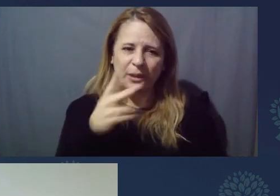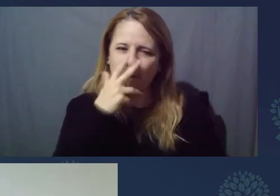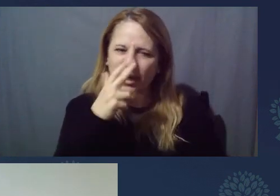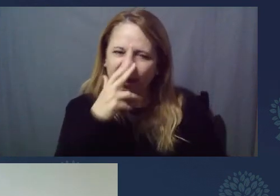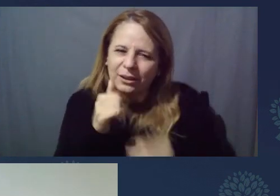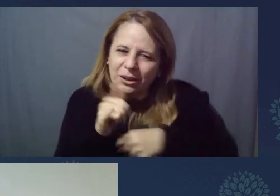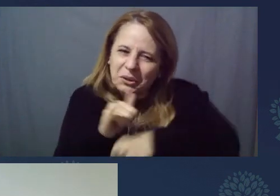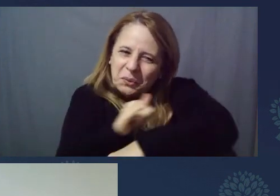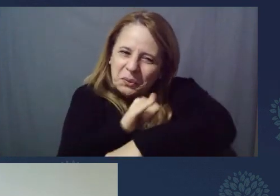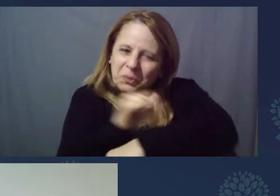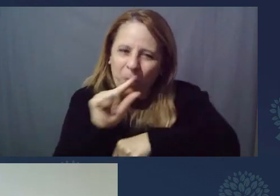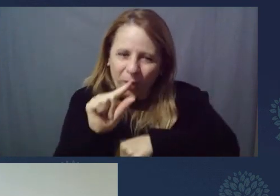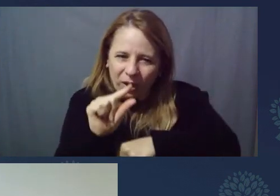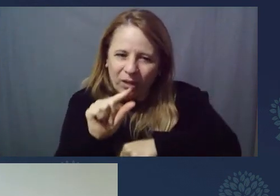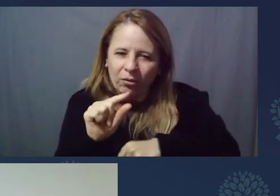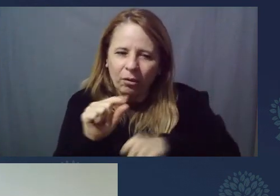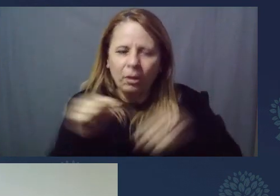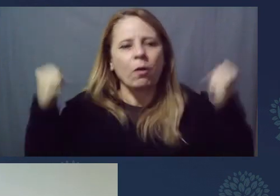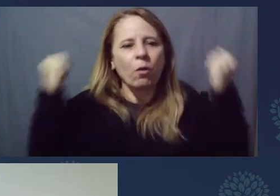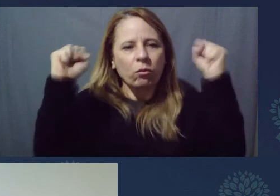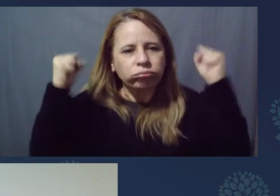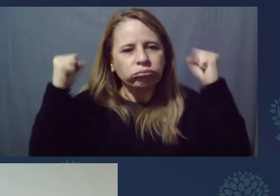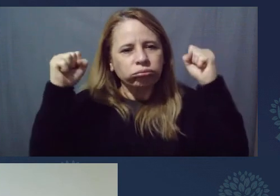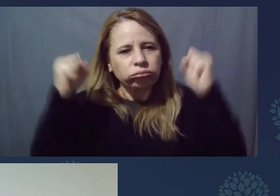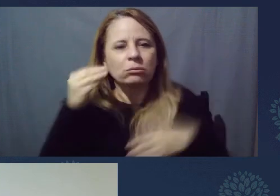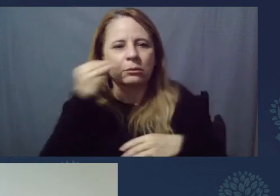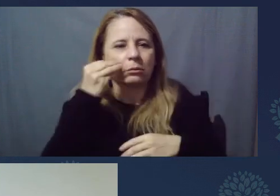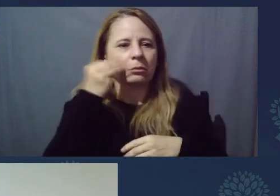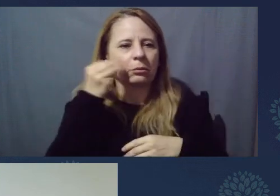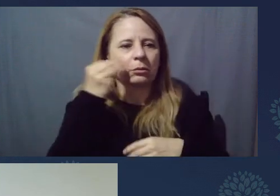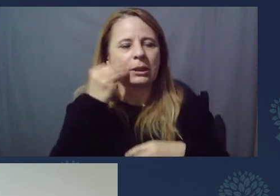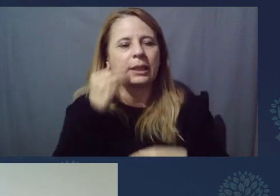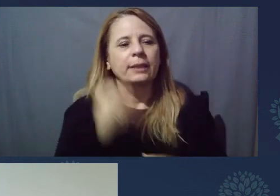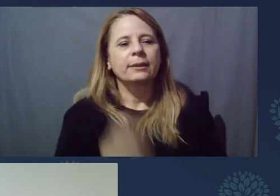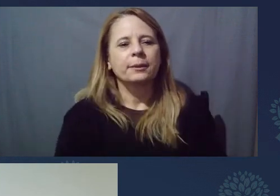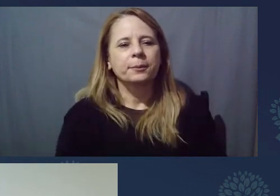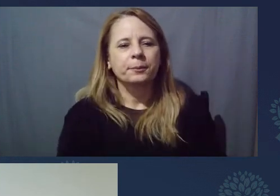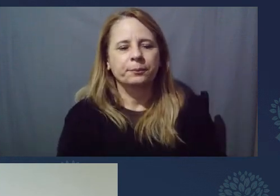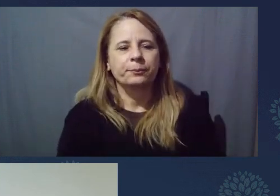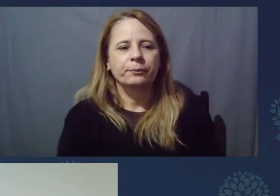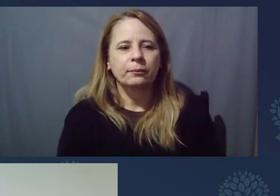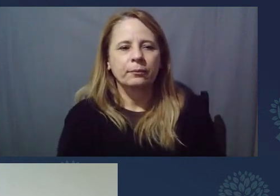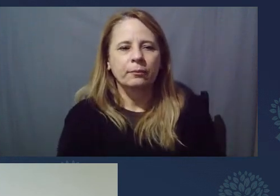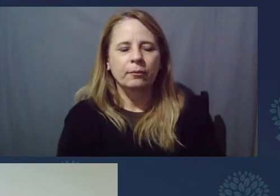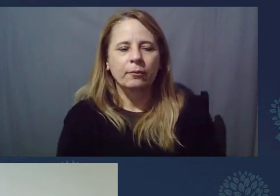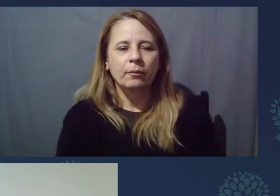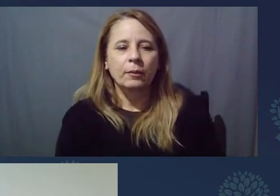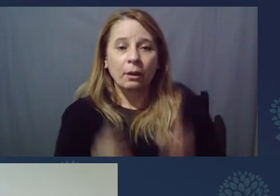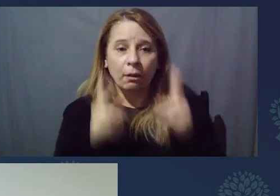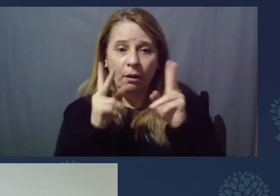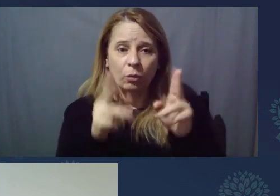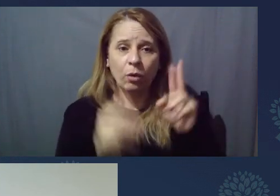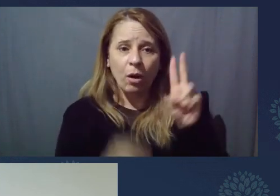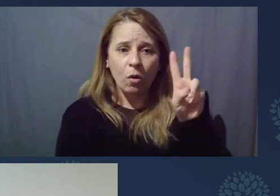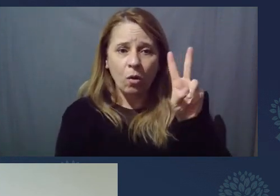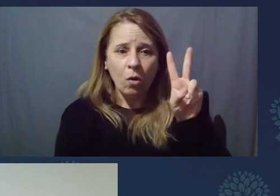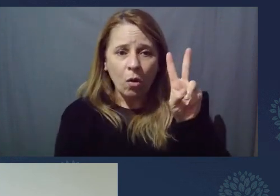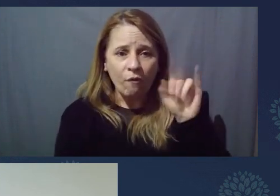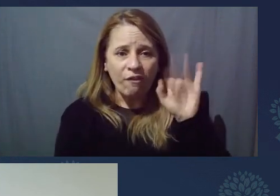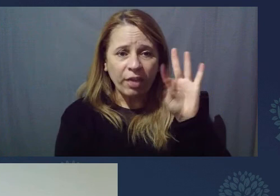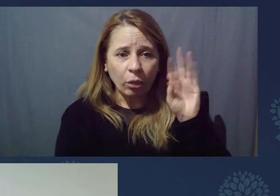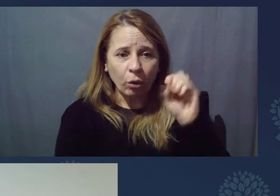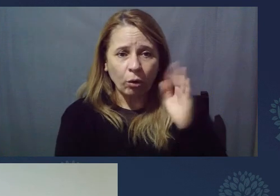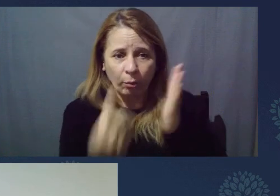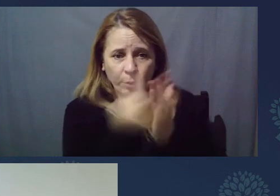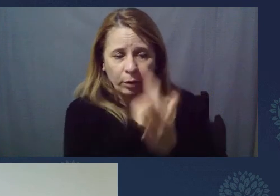coisas do tipo. Eu acho que eu esqueci de responder uma parte da pergunta do Vitor Hugo, que é o seguinte: como é que eu faço